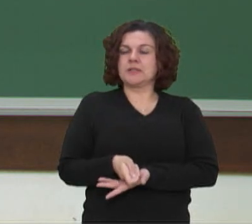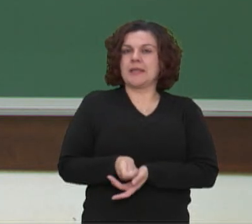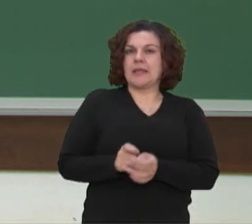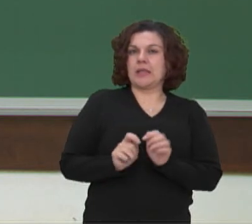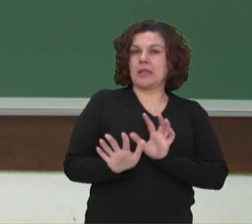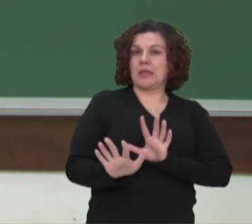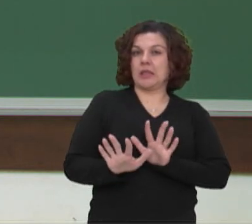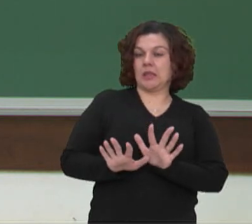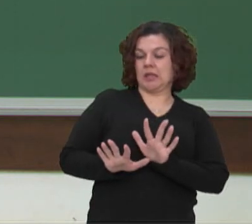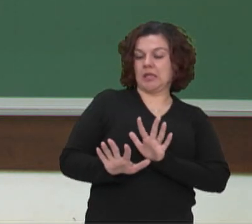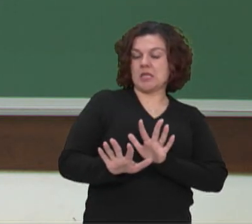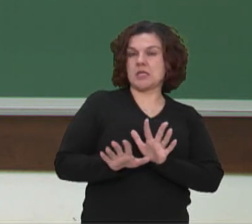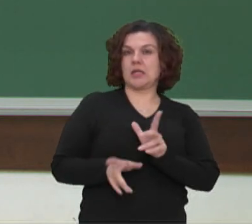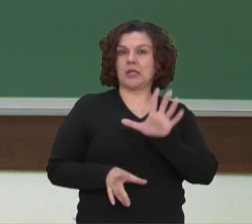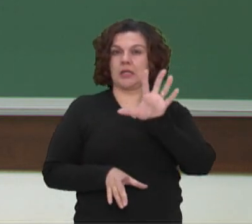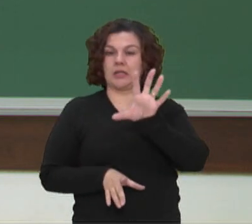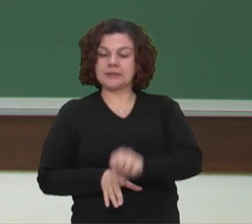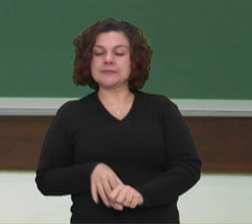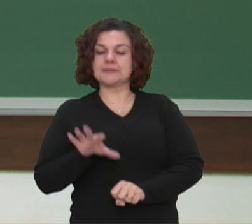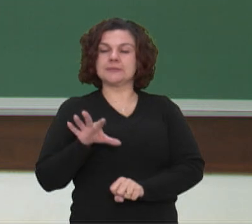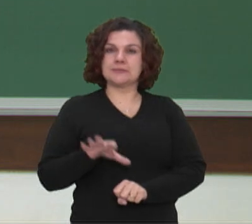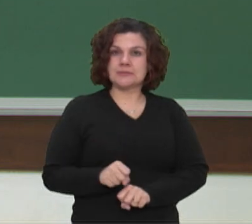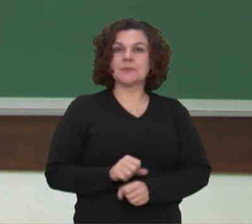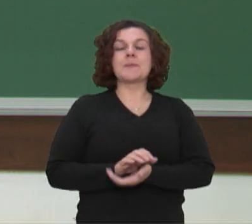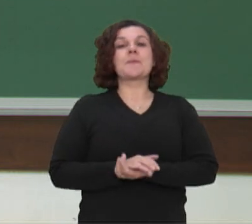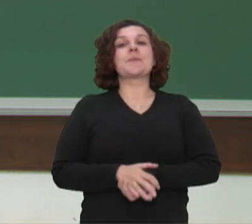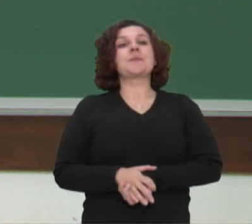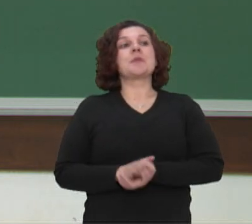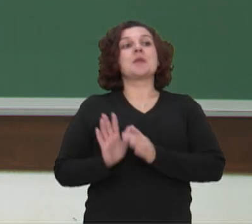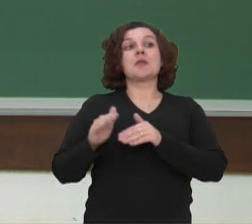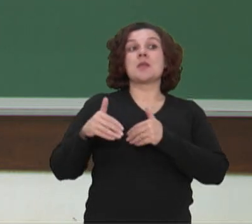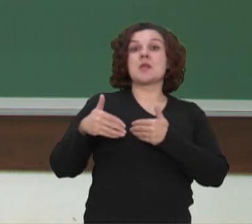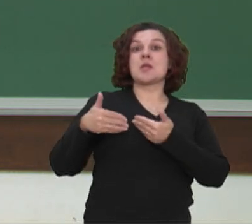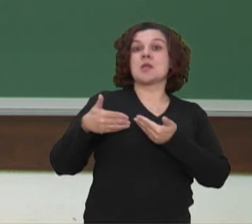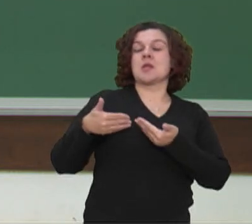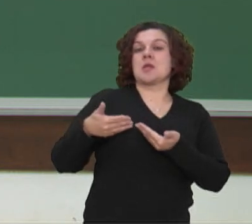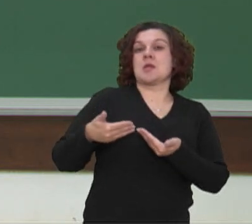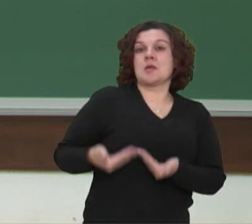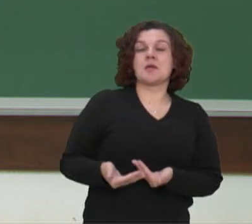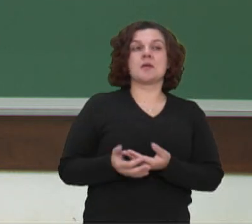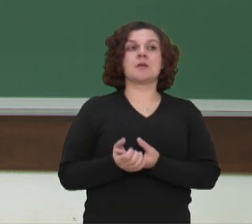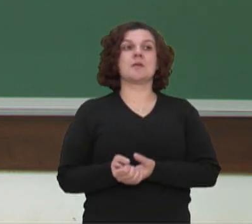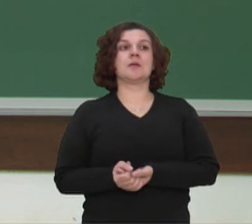lembra, de Roosevelt, ok? E aí, aos interesses